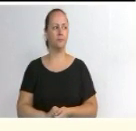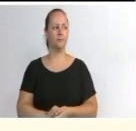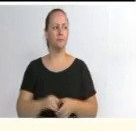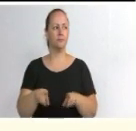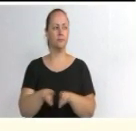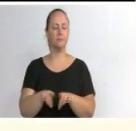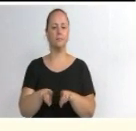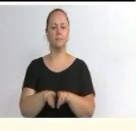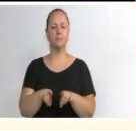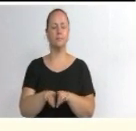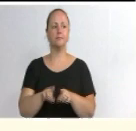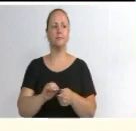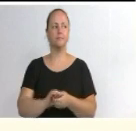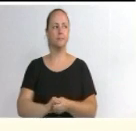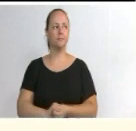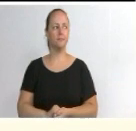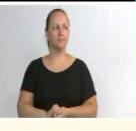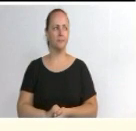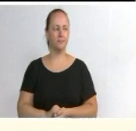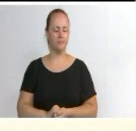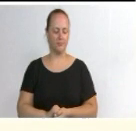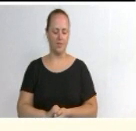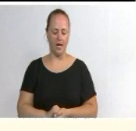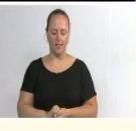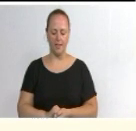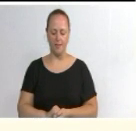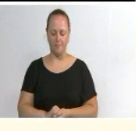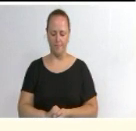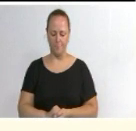O Ari falou do Célio? Ele confirmou?